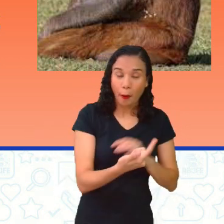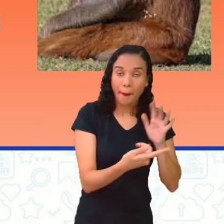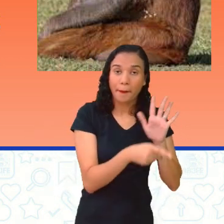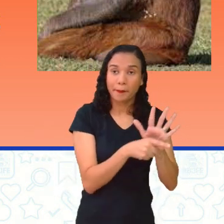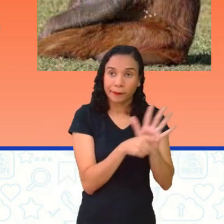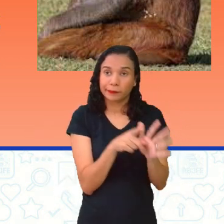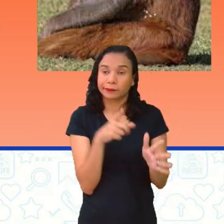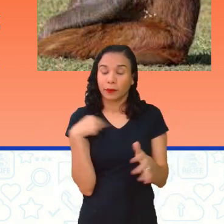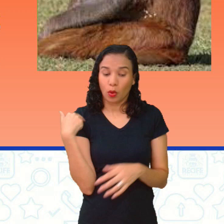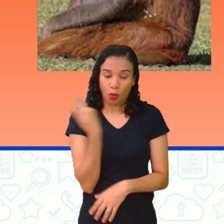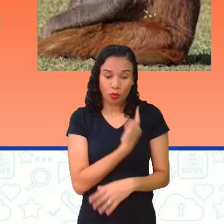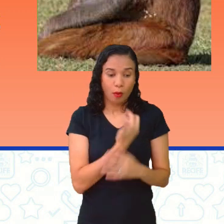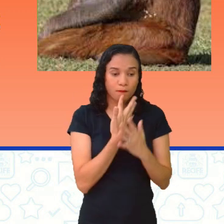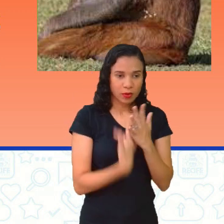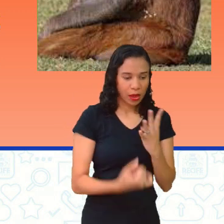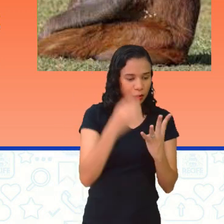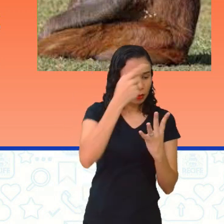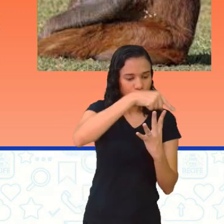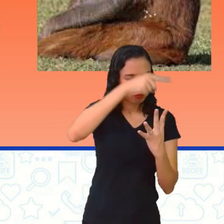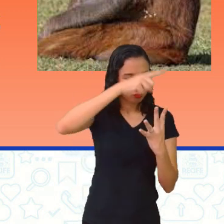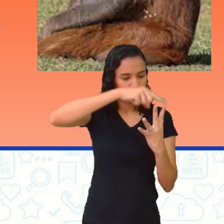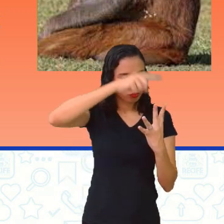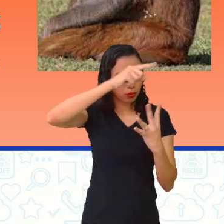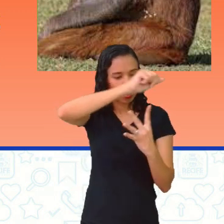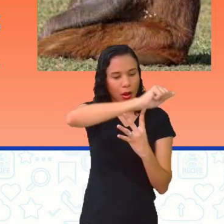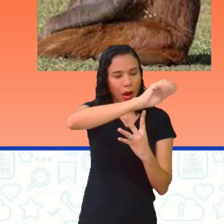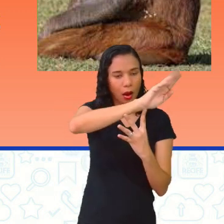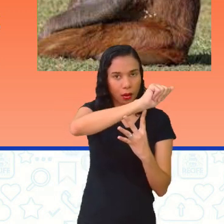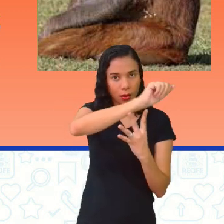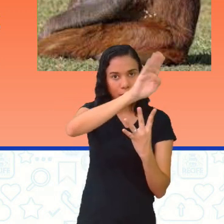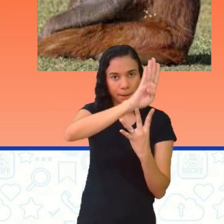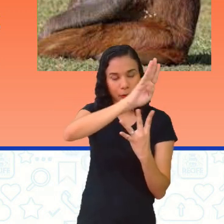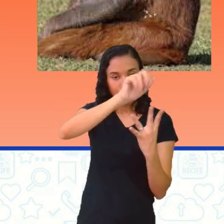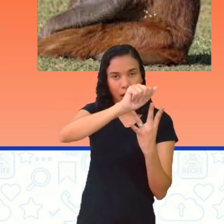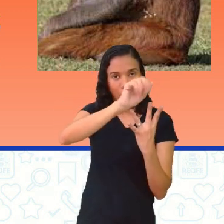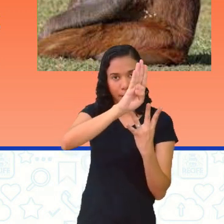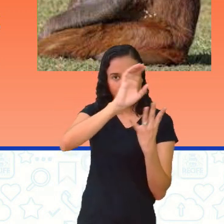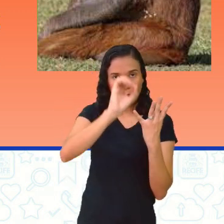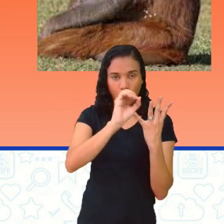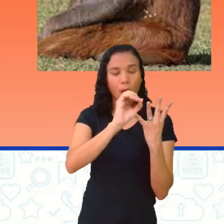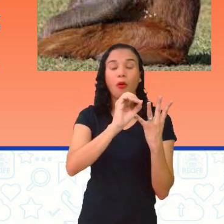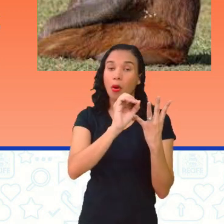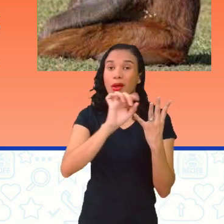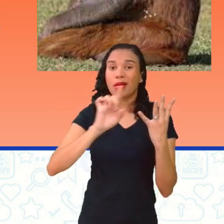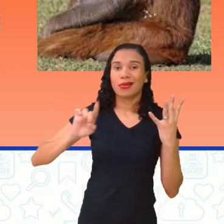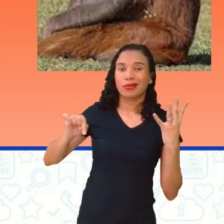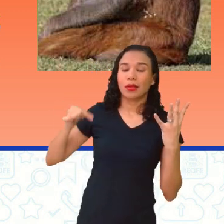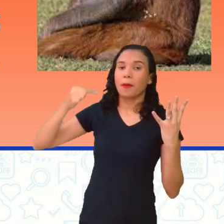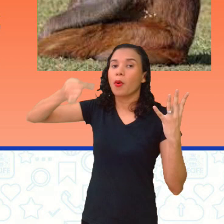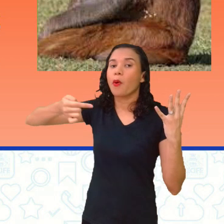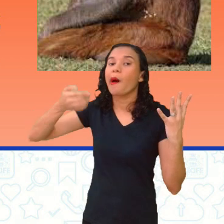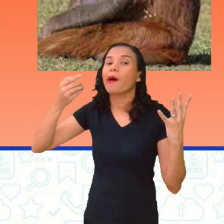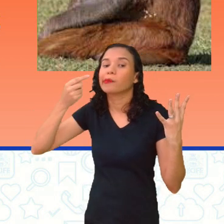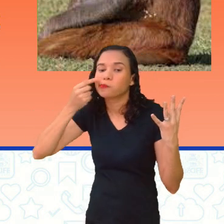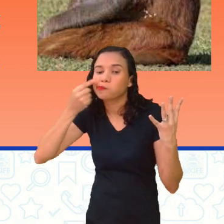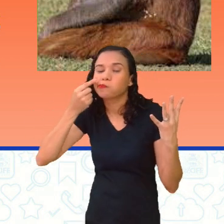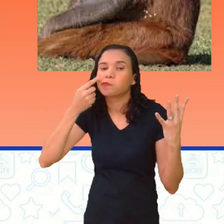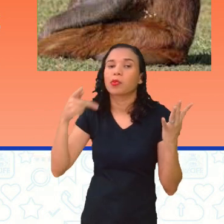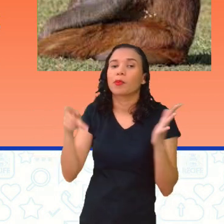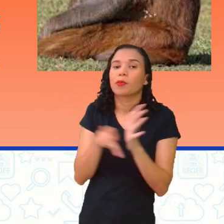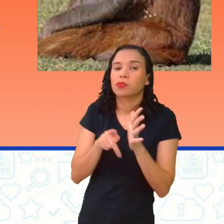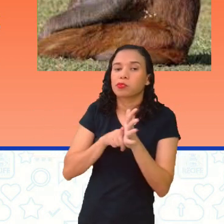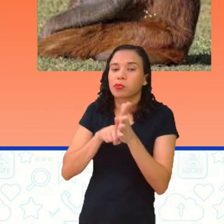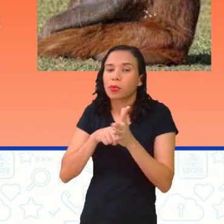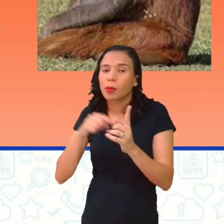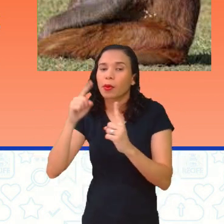que o nosso sangue existe 4 tipos, que é o A, B, AB e O, então vê agora a questão do fator